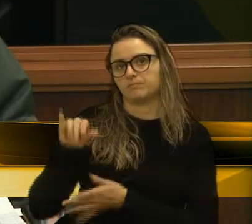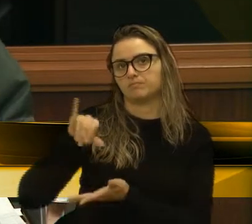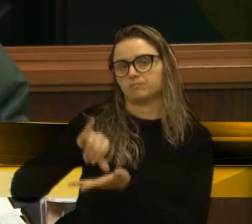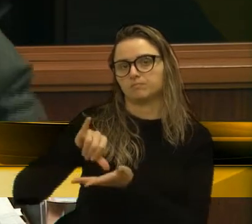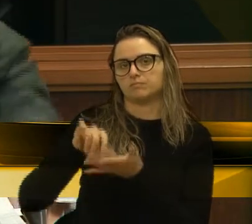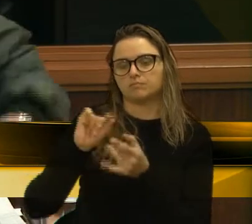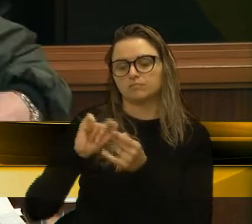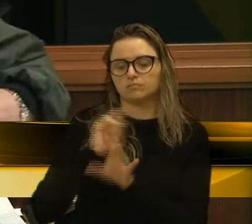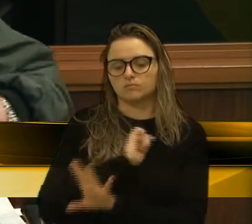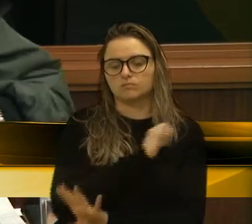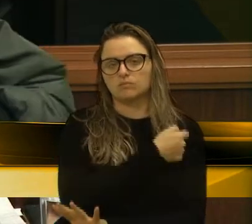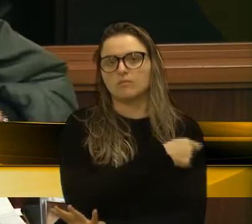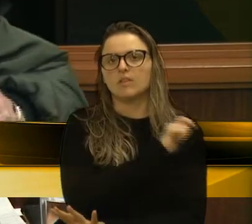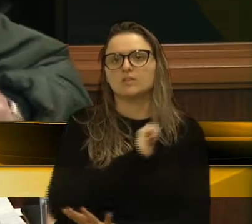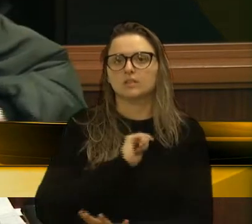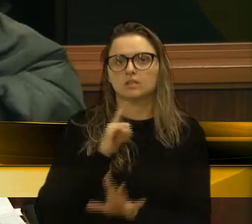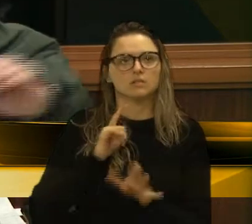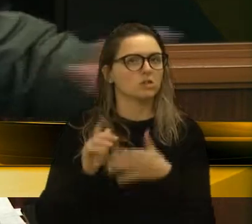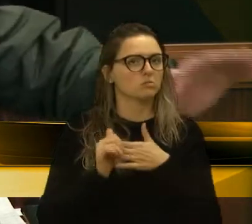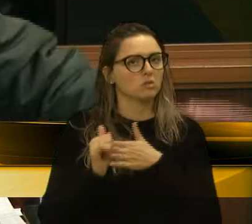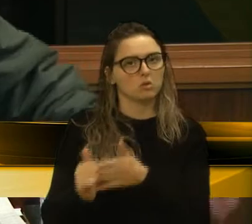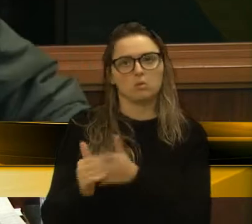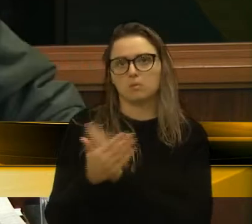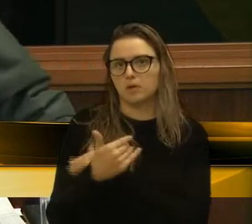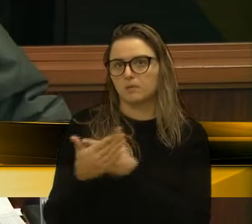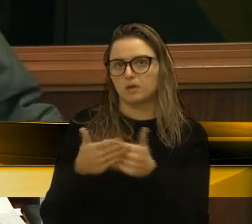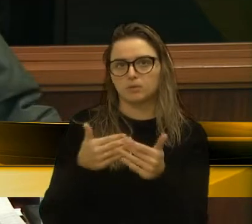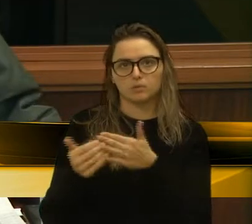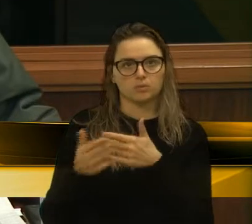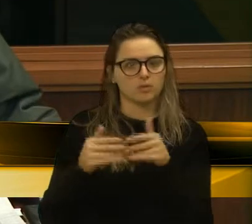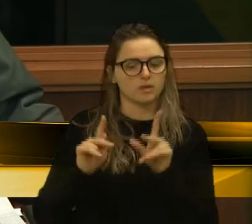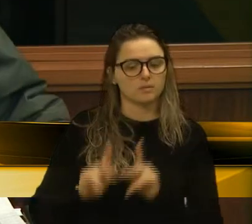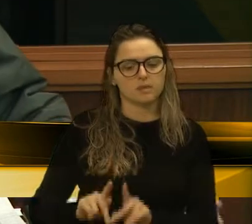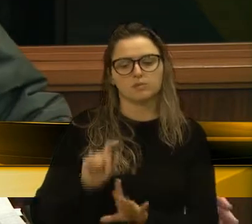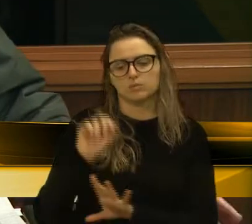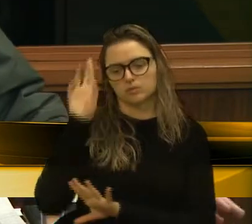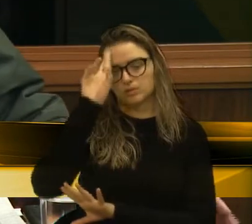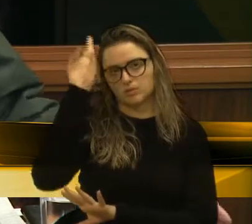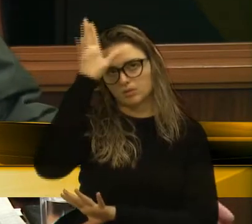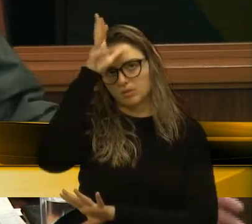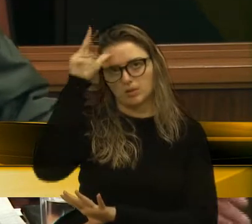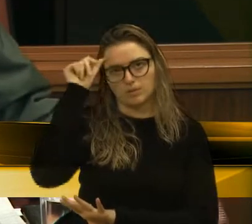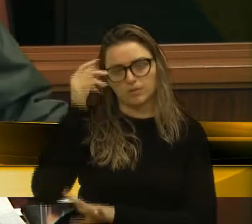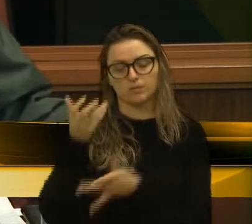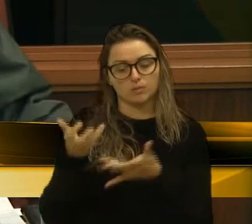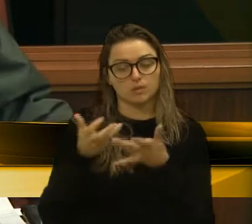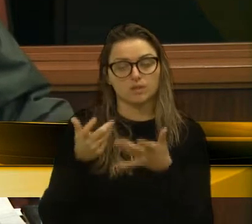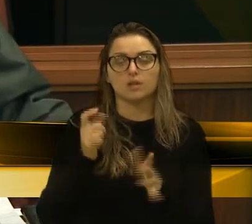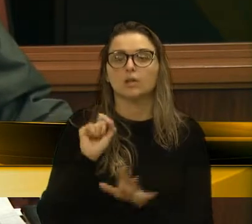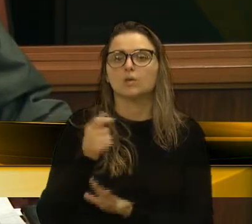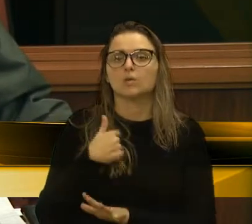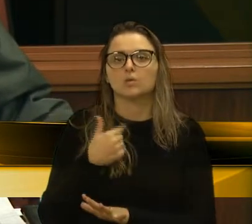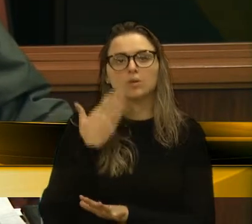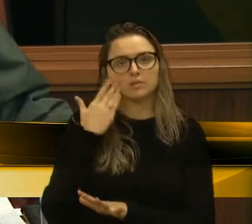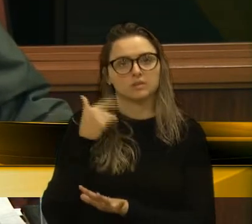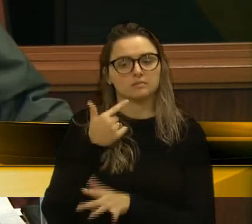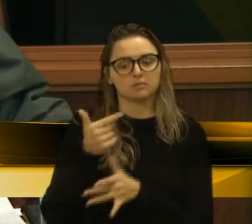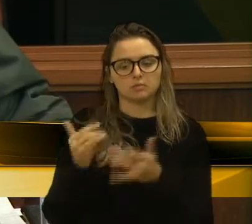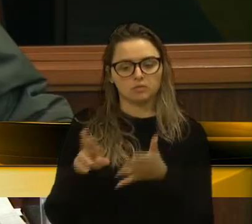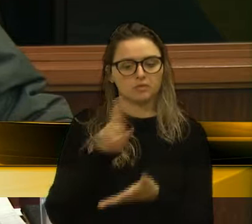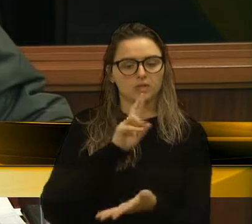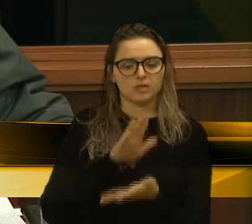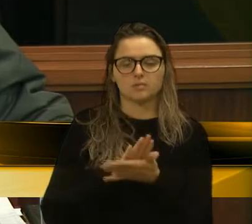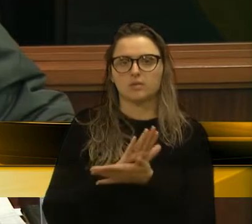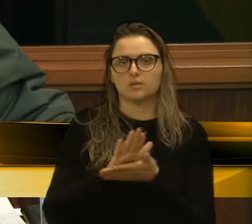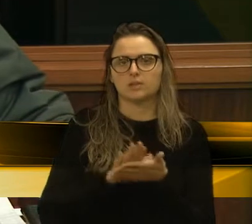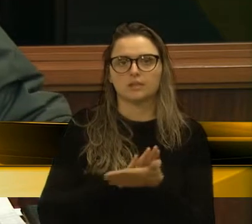vistoria, acompanhar, sendo acompanhado com quem eles decidirem, né? Com quem eles decidirem. Até o que eu sei, não recebi nada ainda,